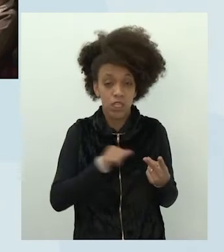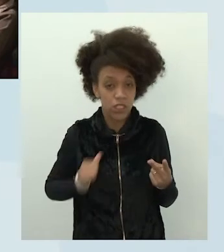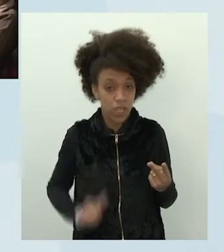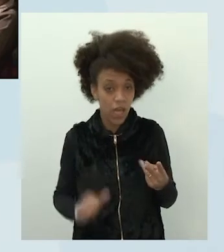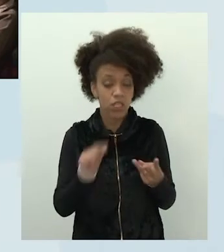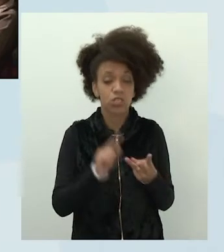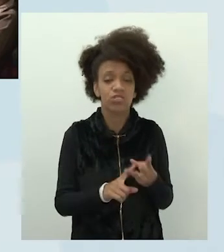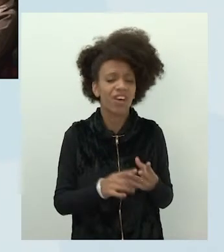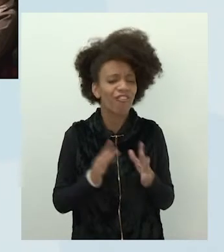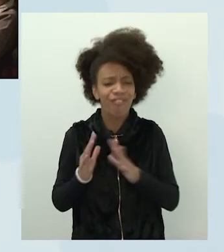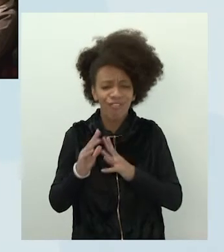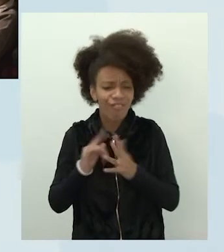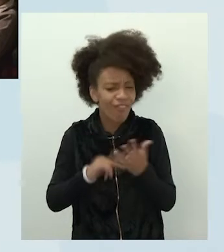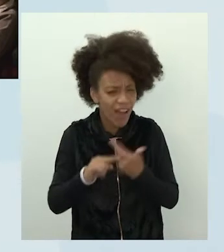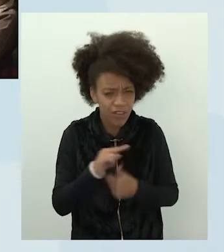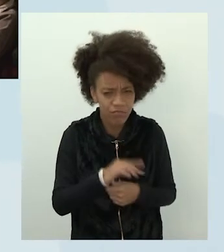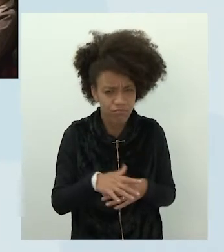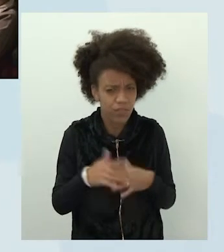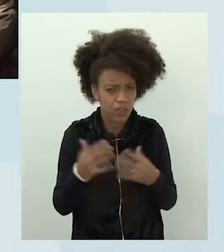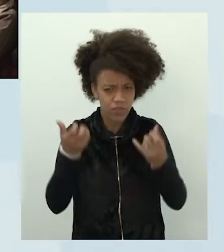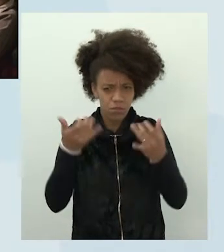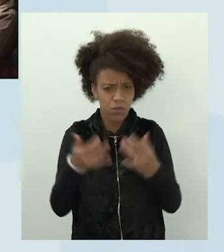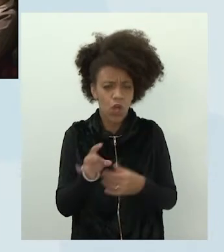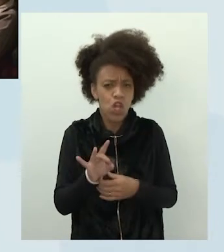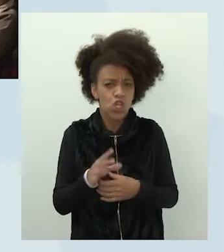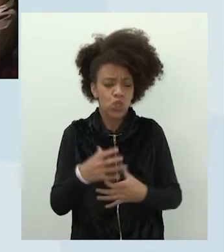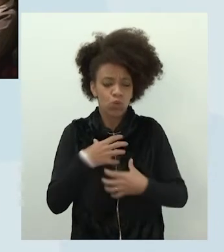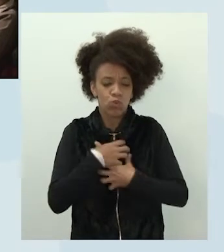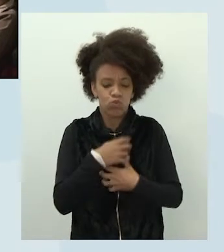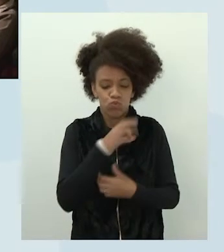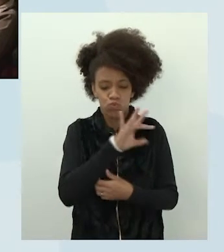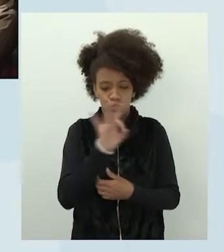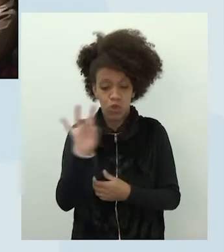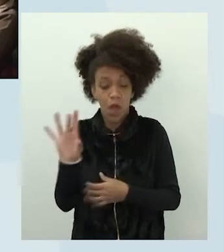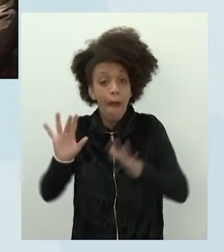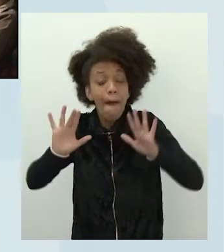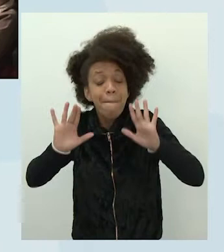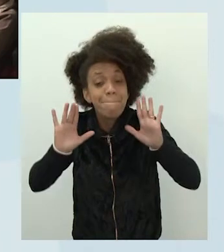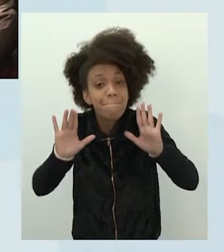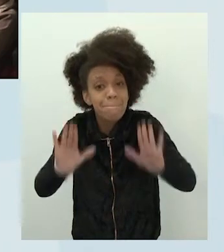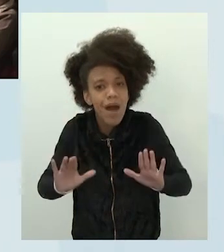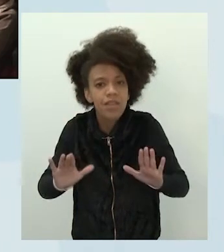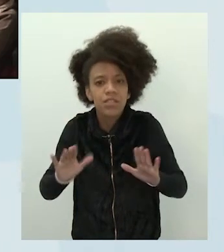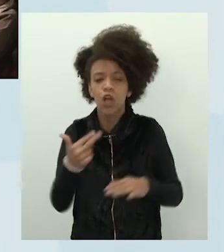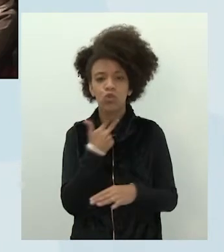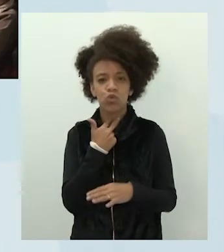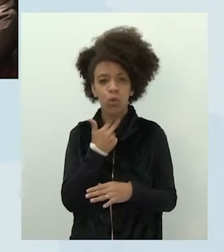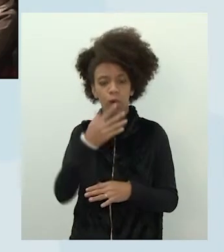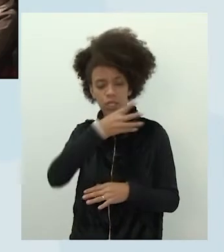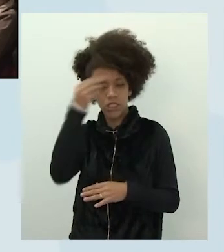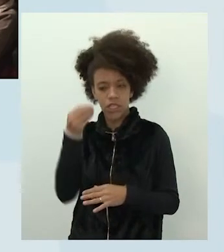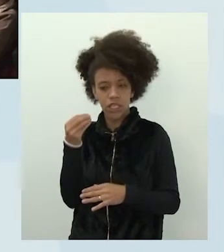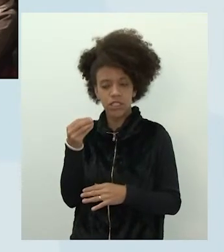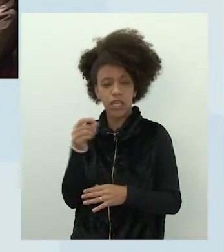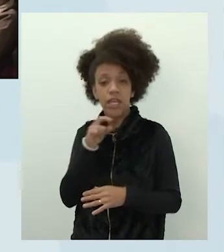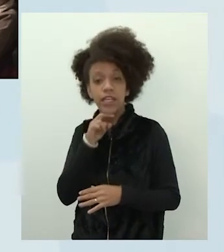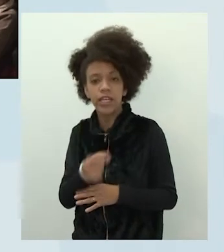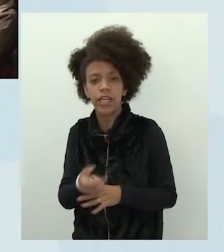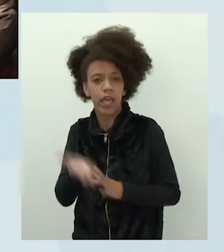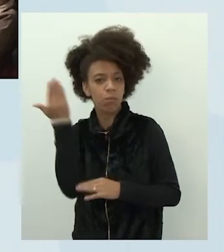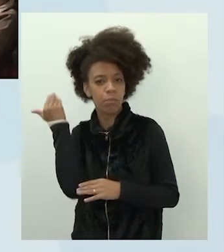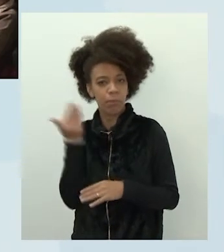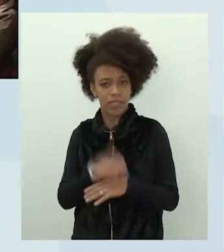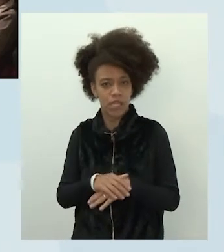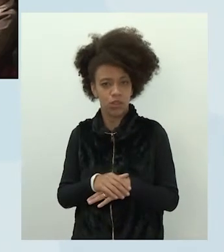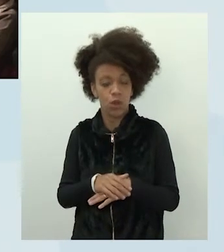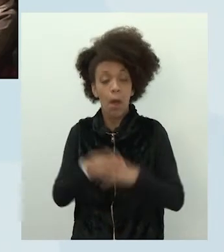enfim. Eu estou falando não de forma excludente, mas estou falando que a gente não pode deixar ninguém para trás.